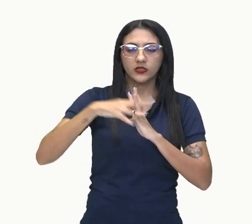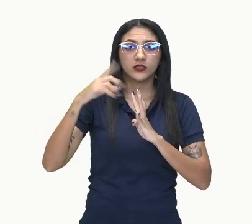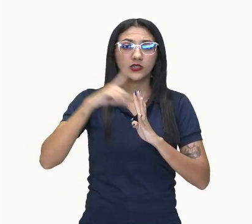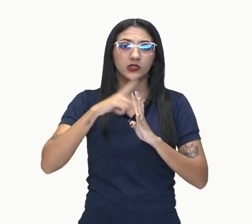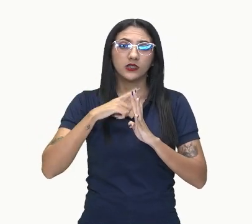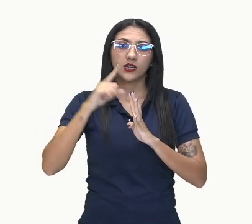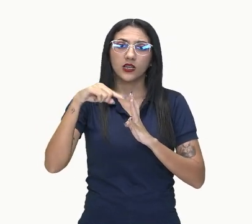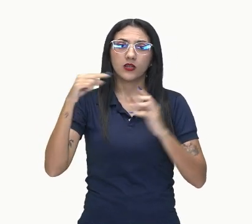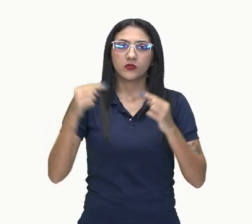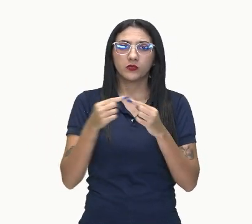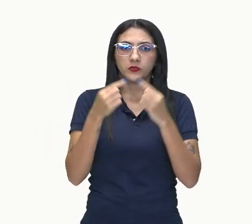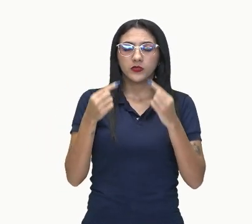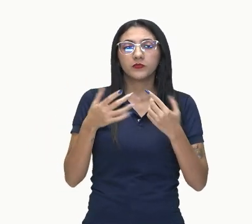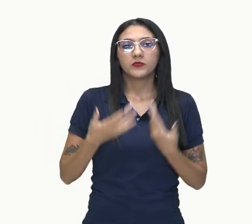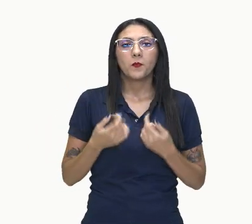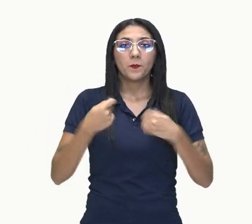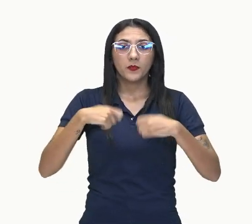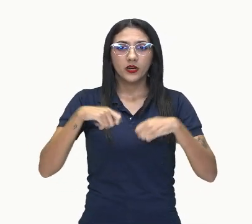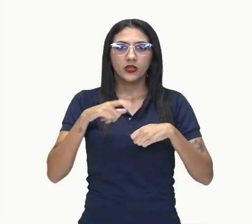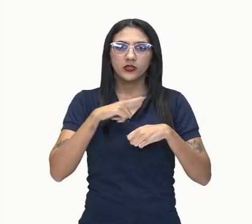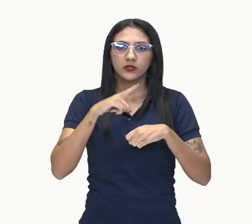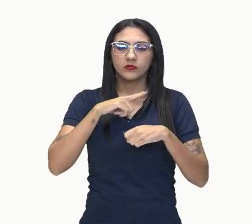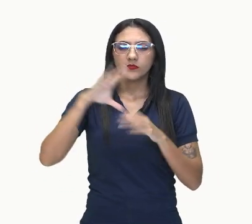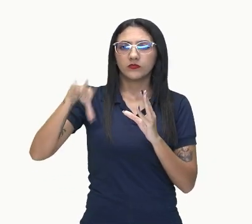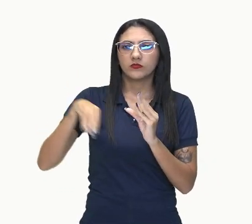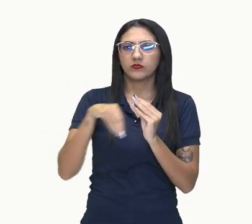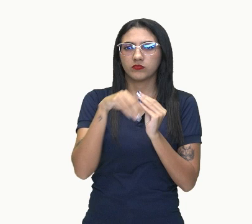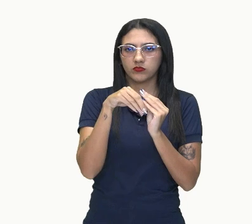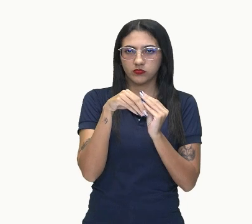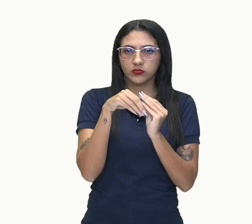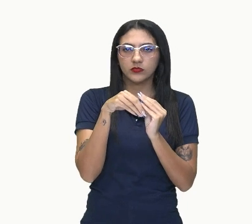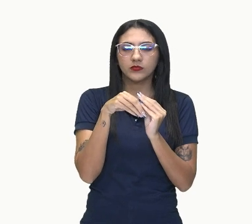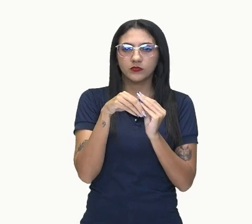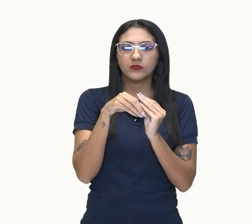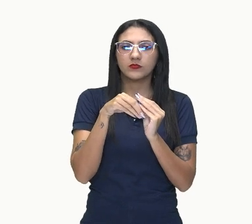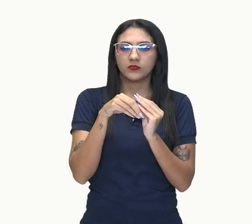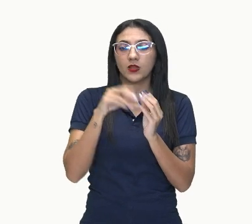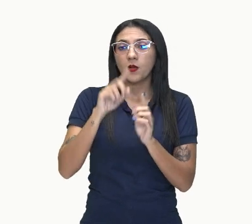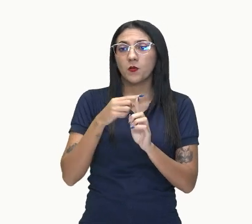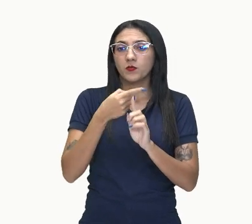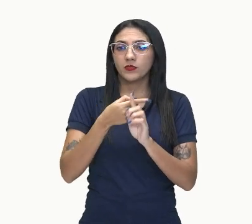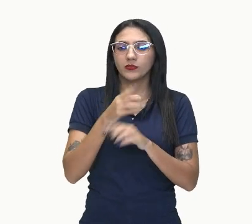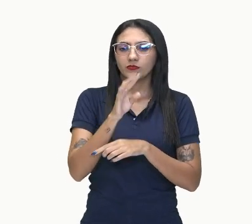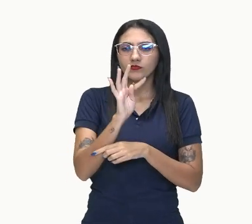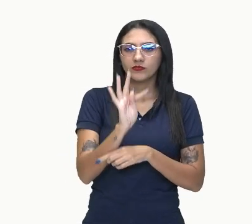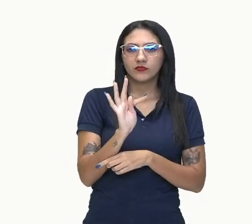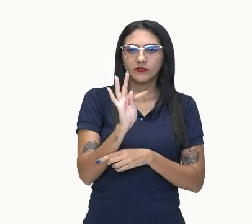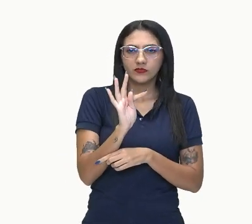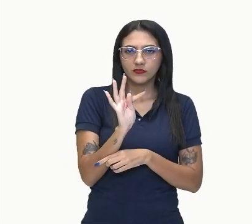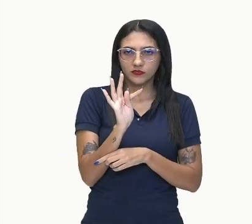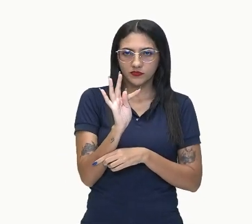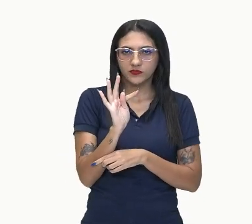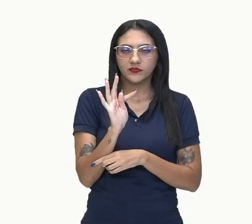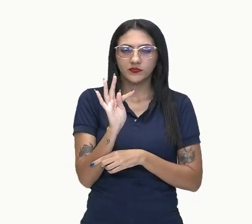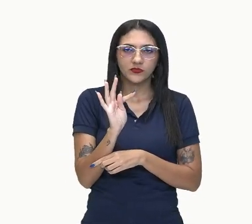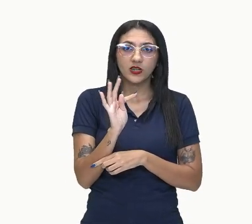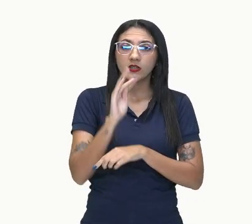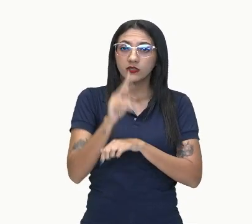consoante, eu preciso acrescentar outro T antes de colocar